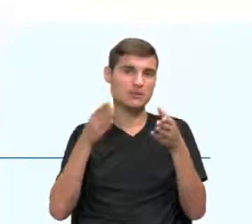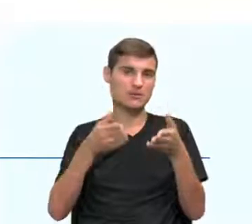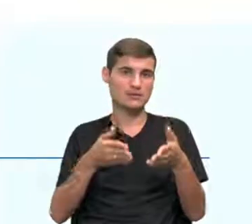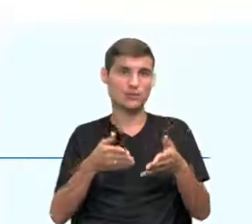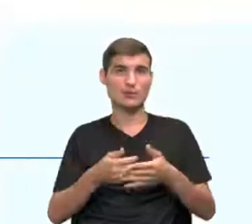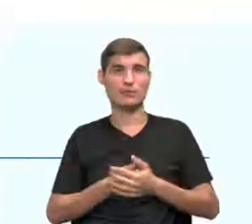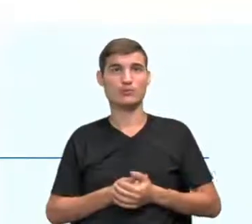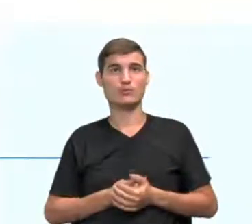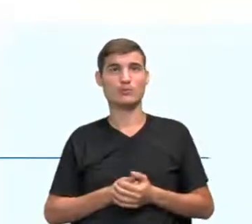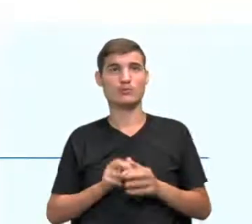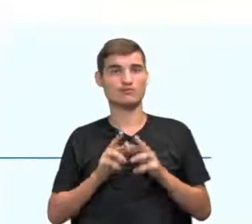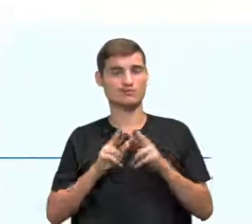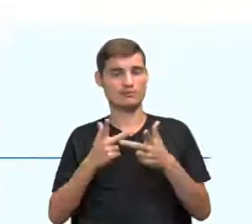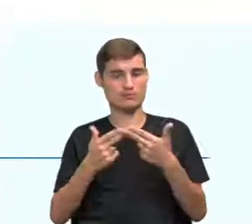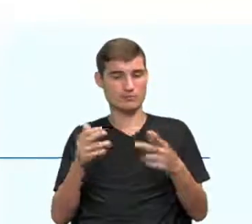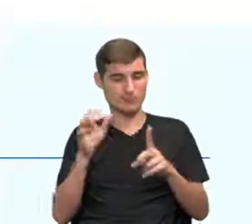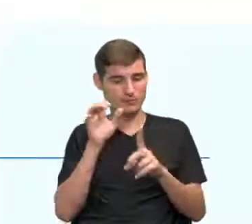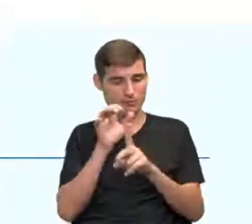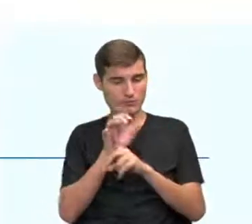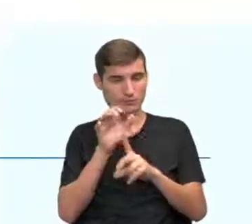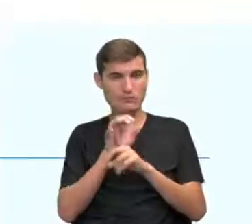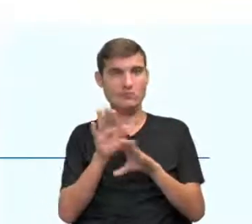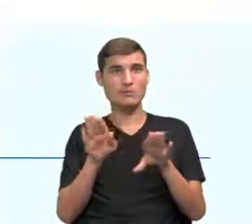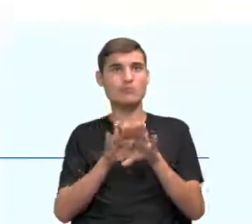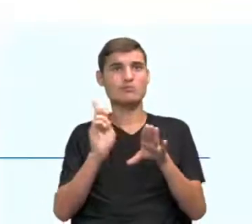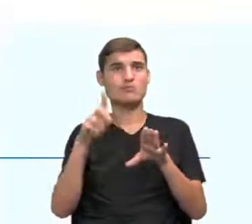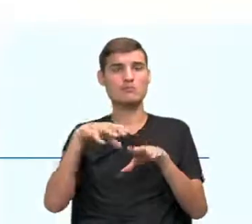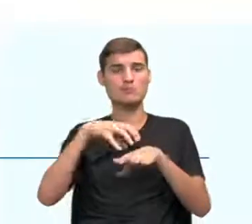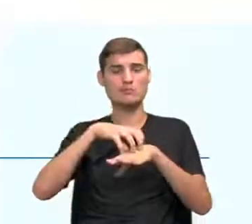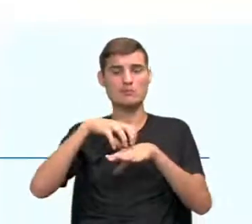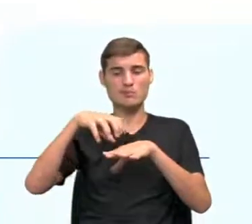fatores também que interferem, o posicionamento.